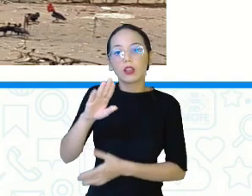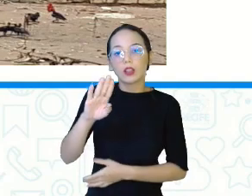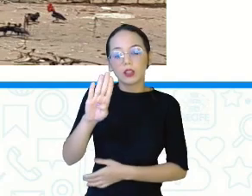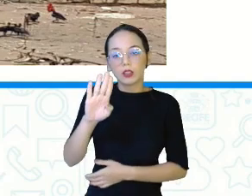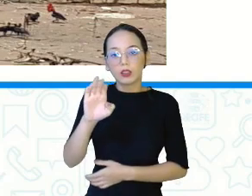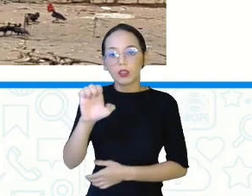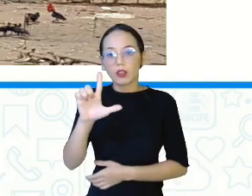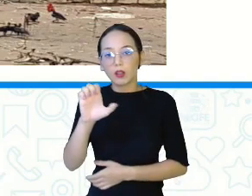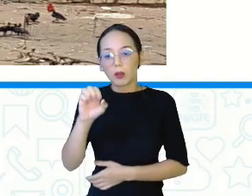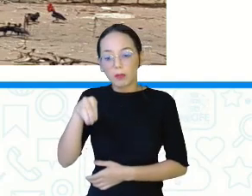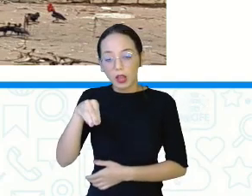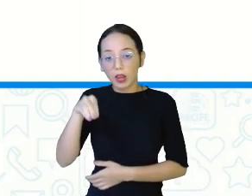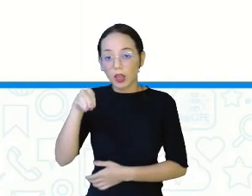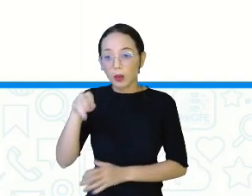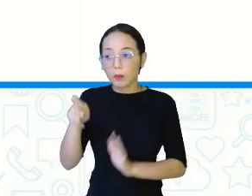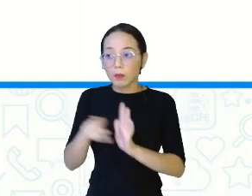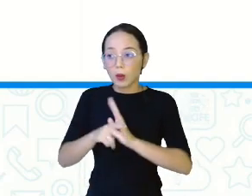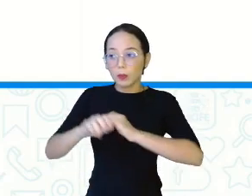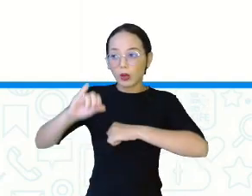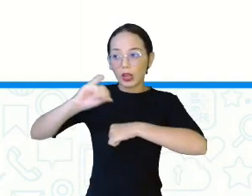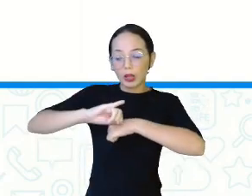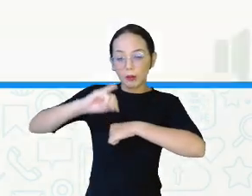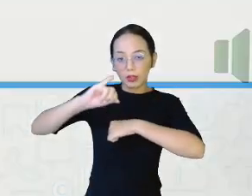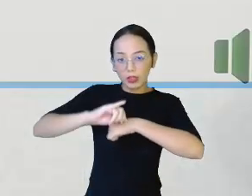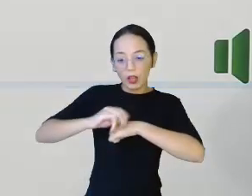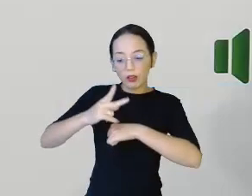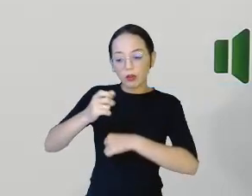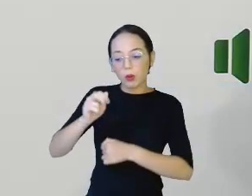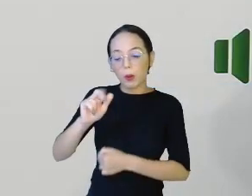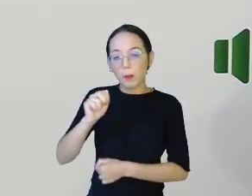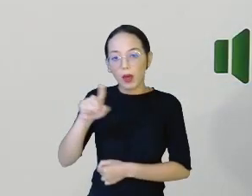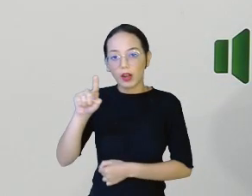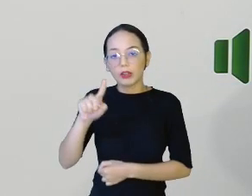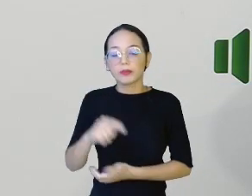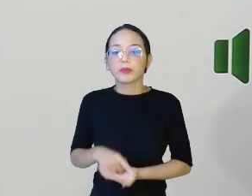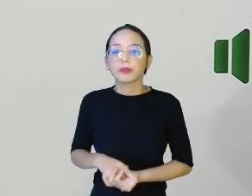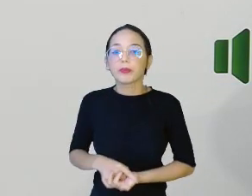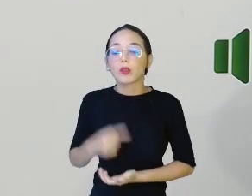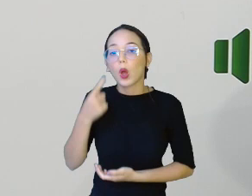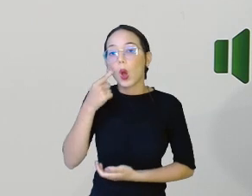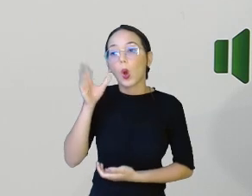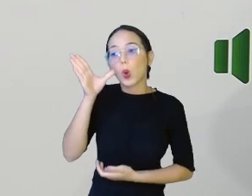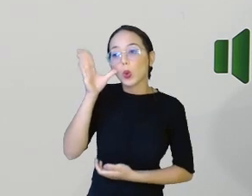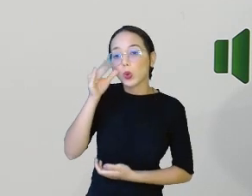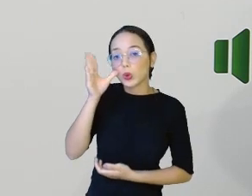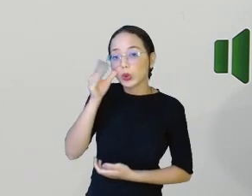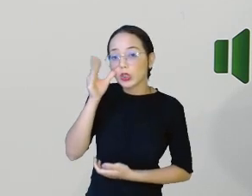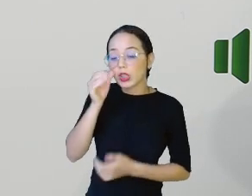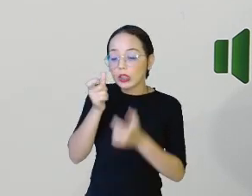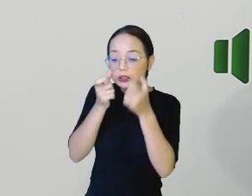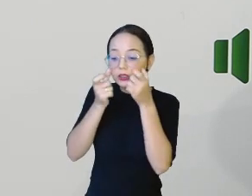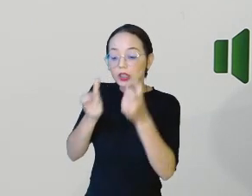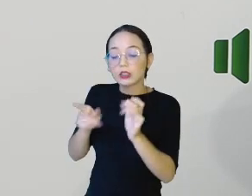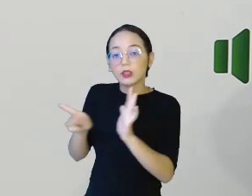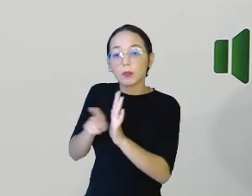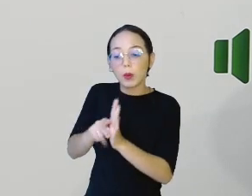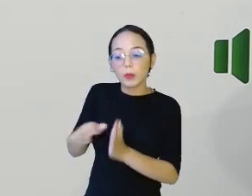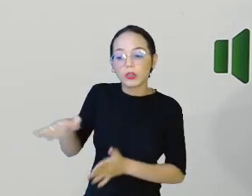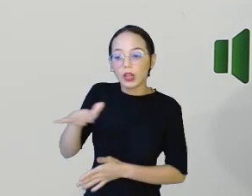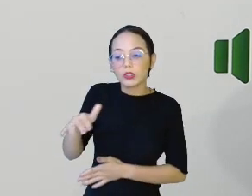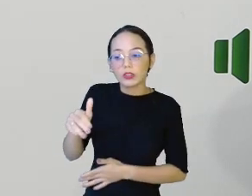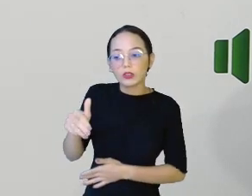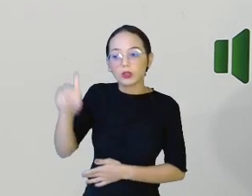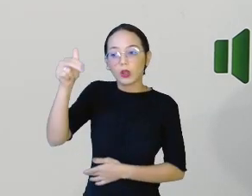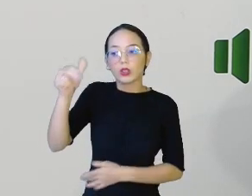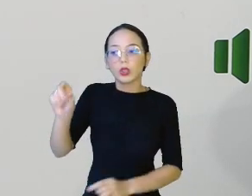Belém, que é a capital do Pará. Uma curiosidade muito interessante da região norte, mais uma,